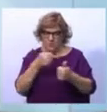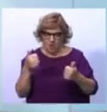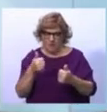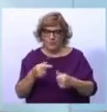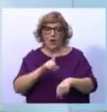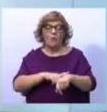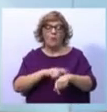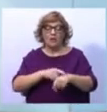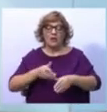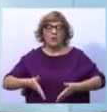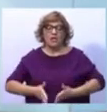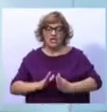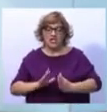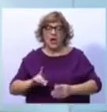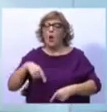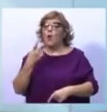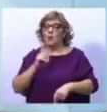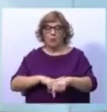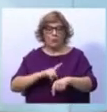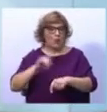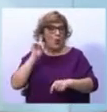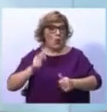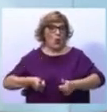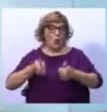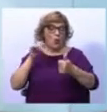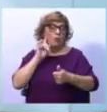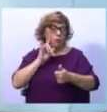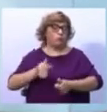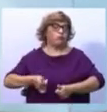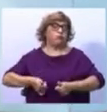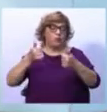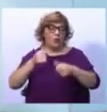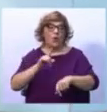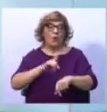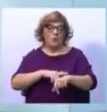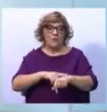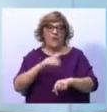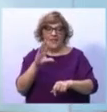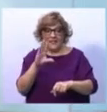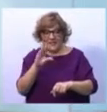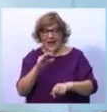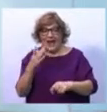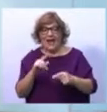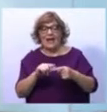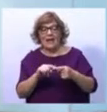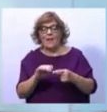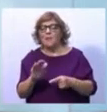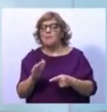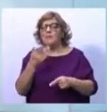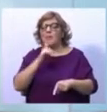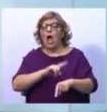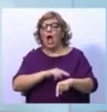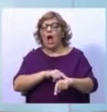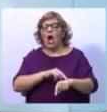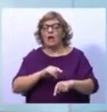O momento do parto é outro momento crucial. Fundamentalmente, é um desses 10 passos, aquela primeira hora